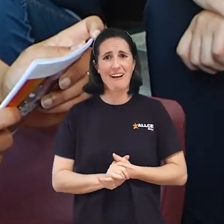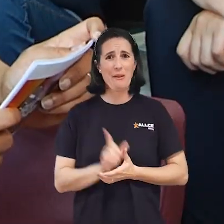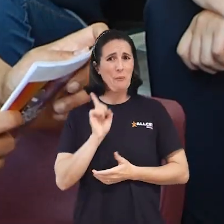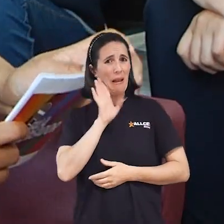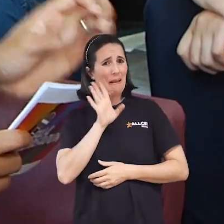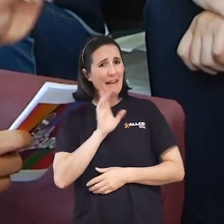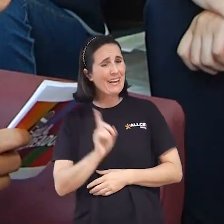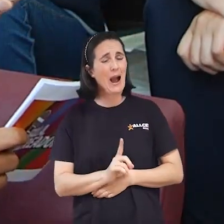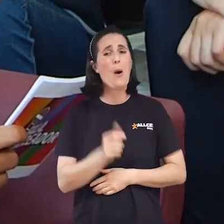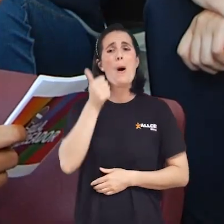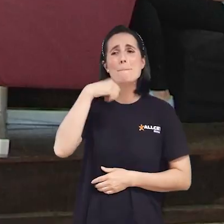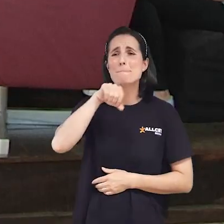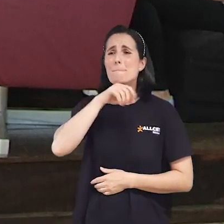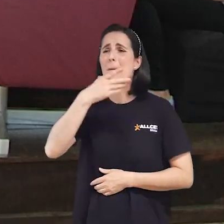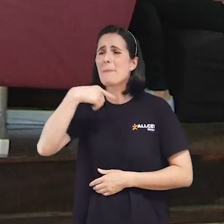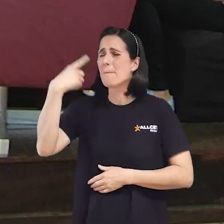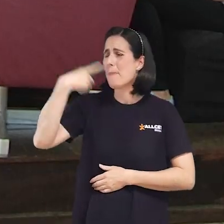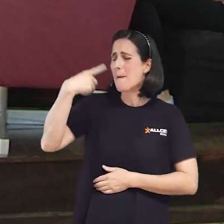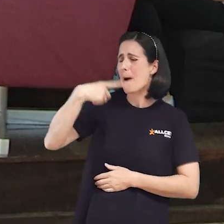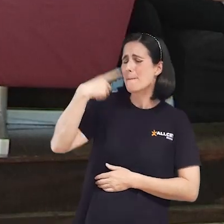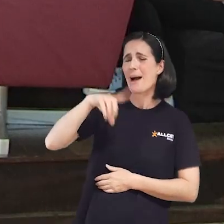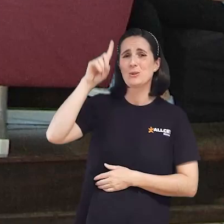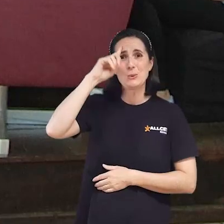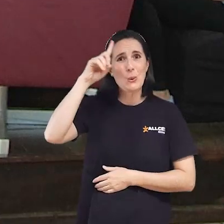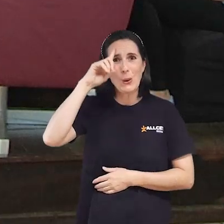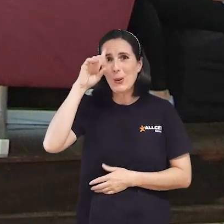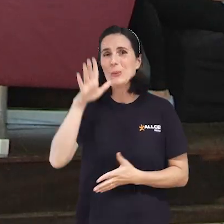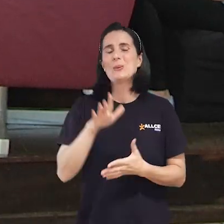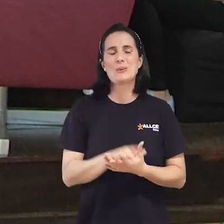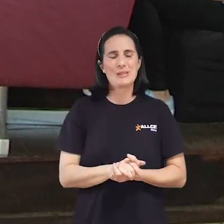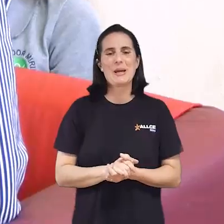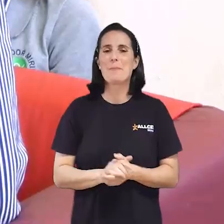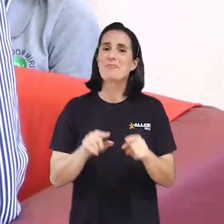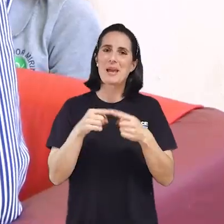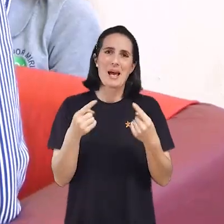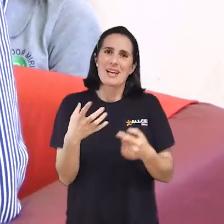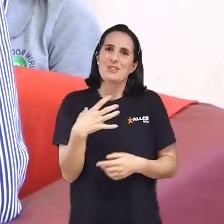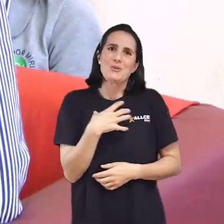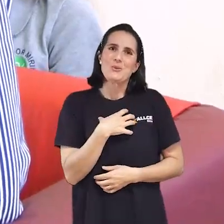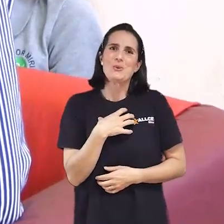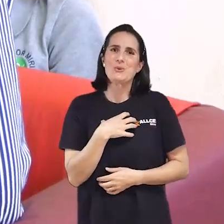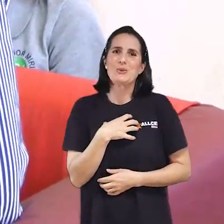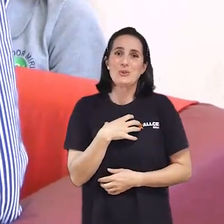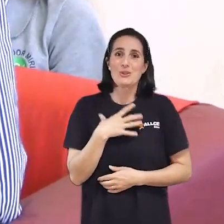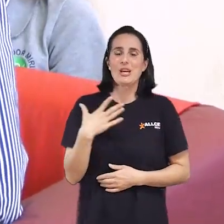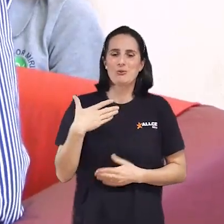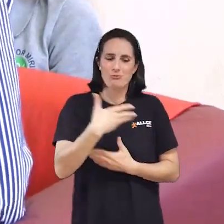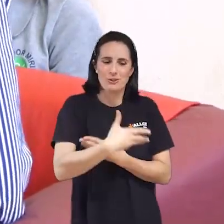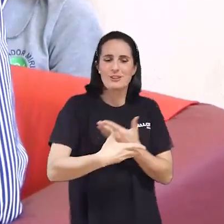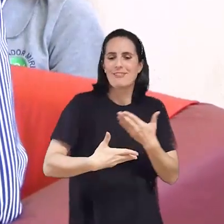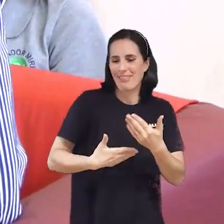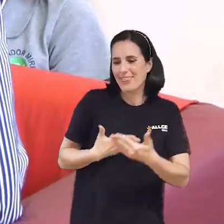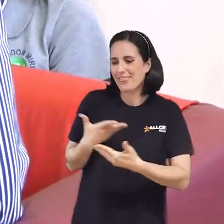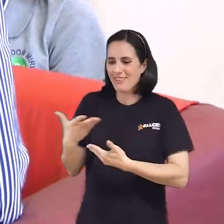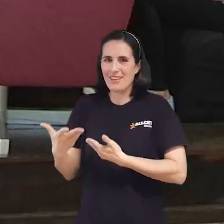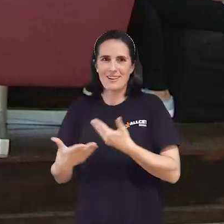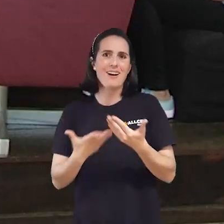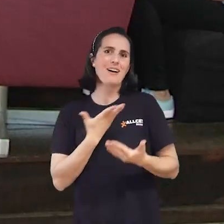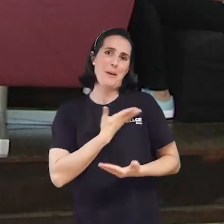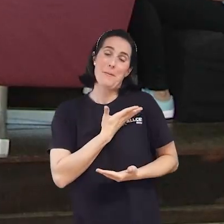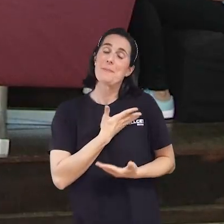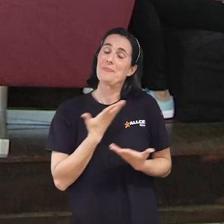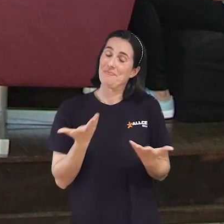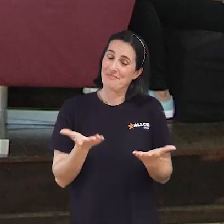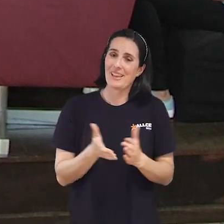bacana, vereador. É bacana importante... nada, isso era só arte. Era só arte, a mãe e o pai brigavam com a gente todo dia.